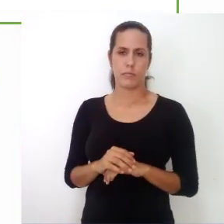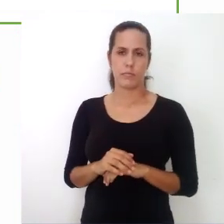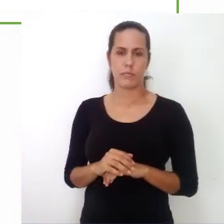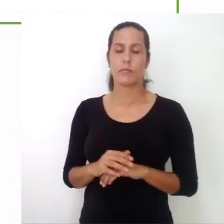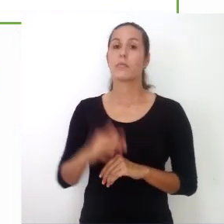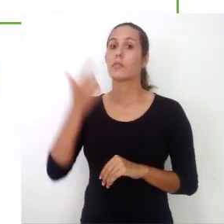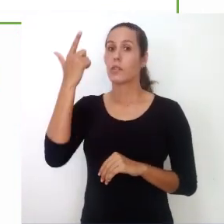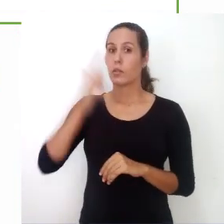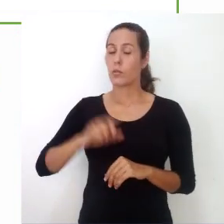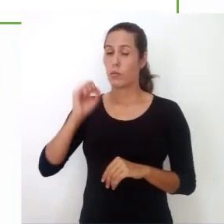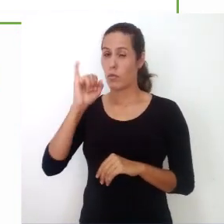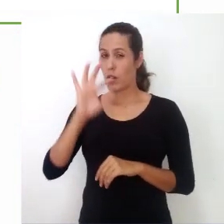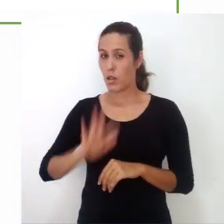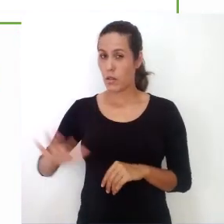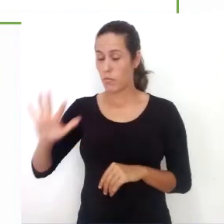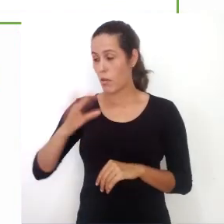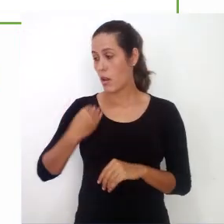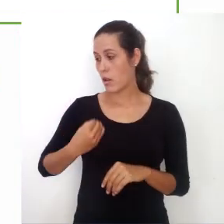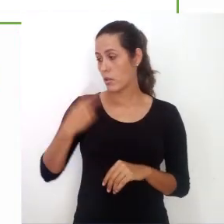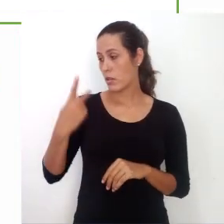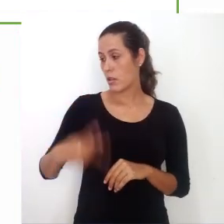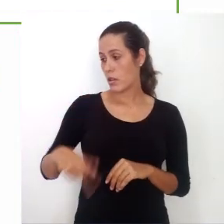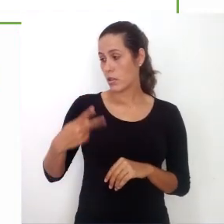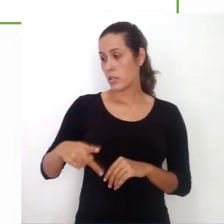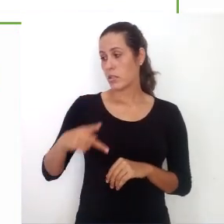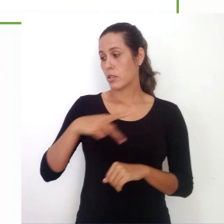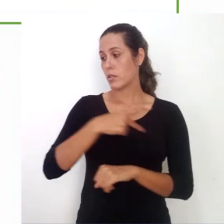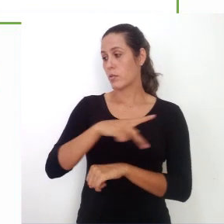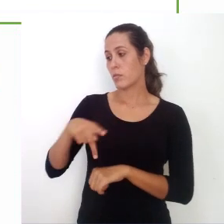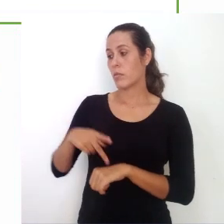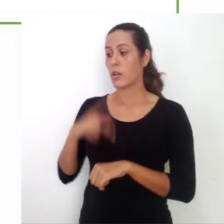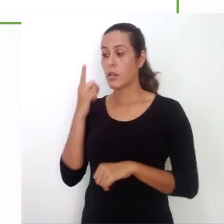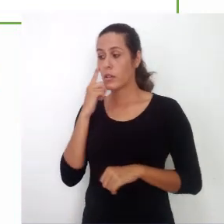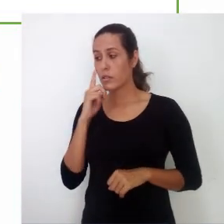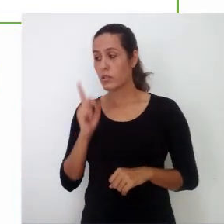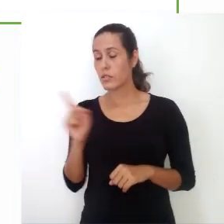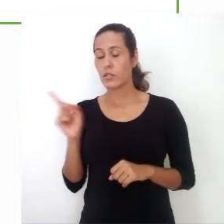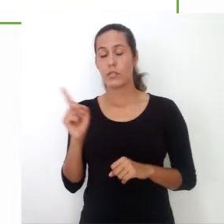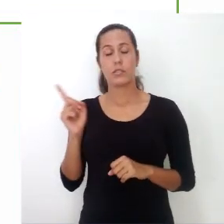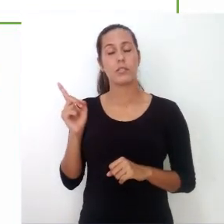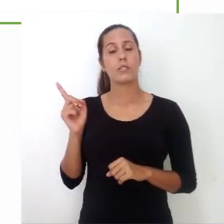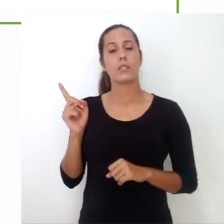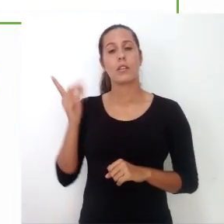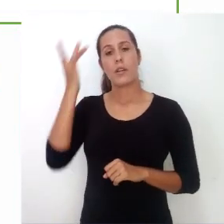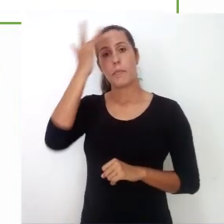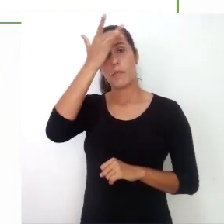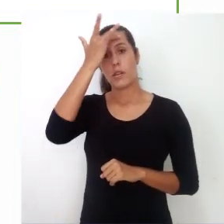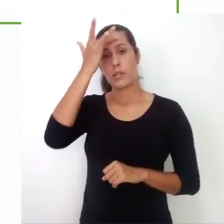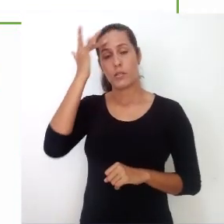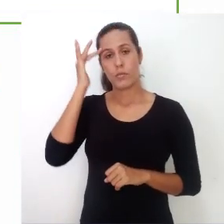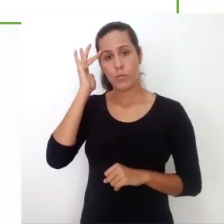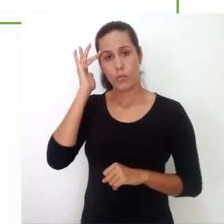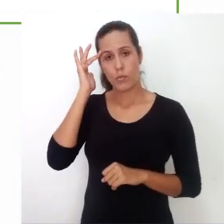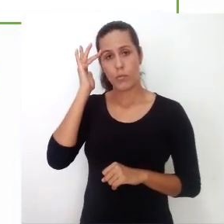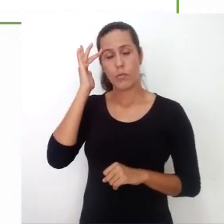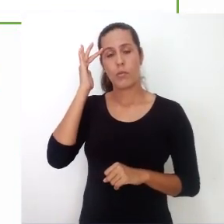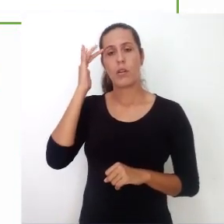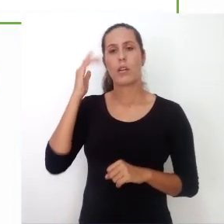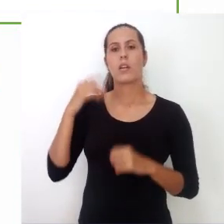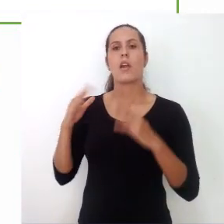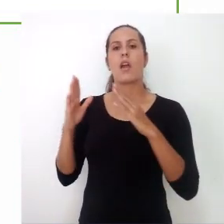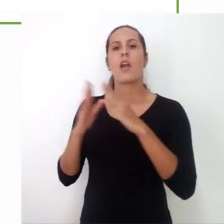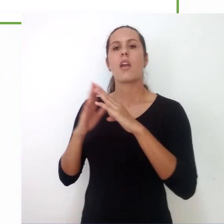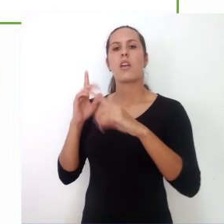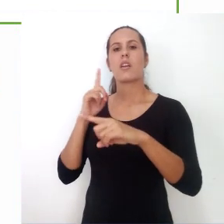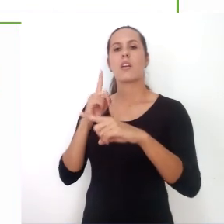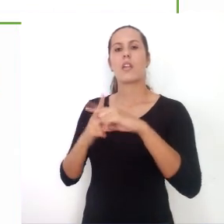uma intolerância religiosa ocorrida aqui em nosso país, certo? De pessoas que invadiram